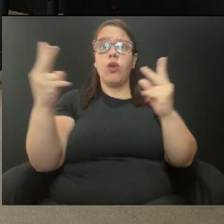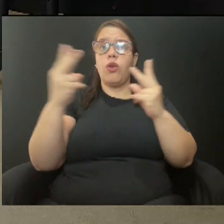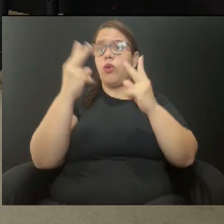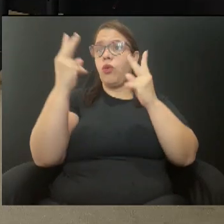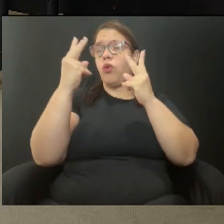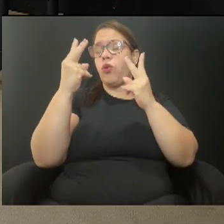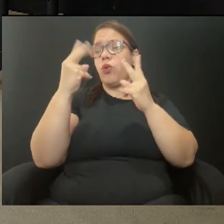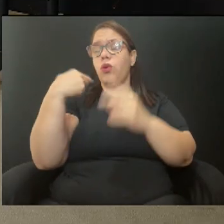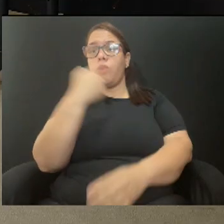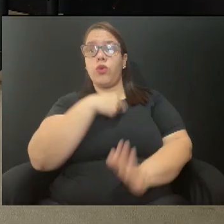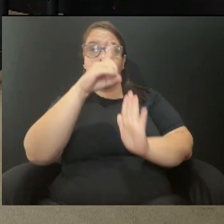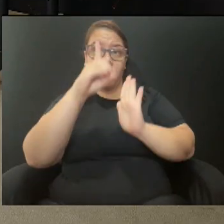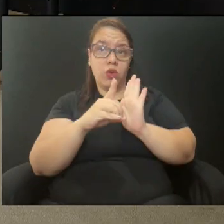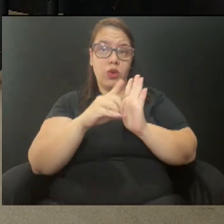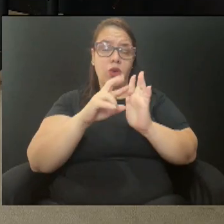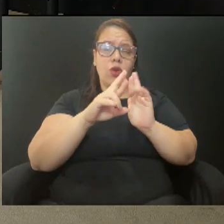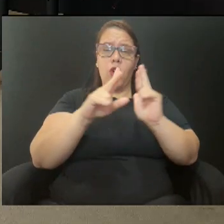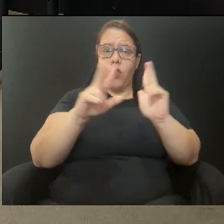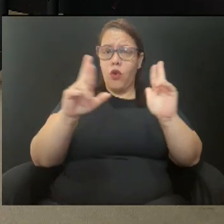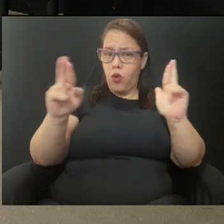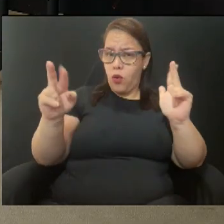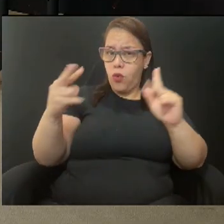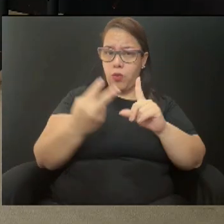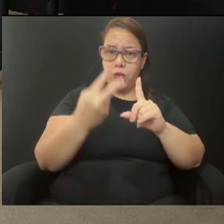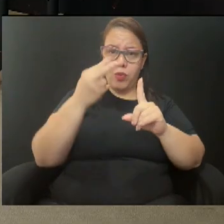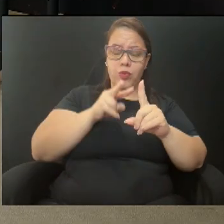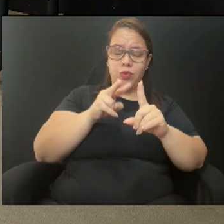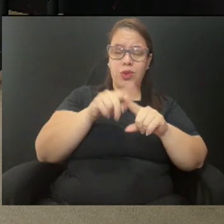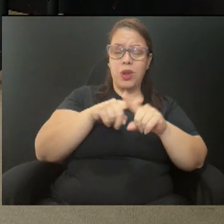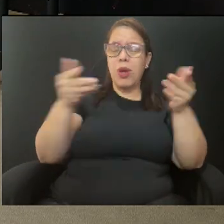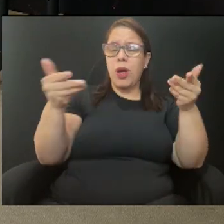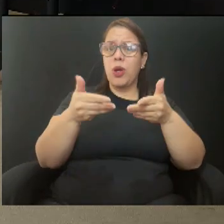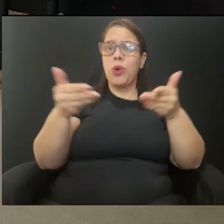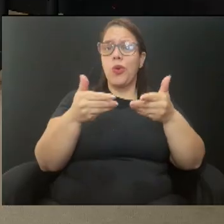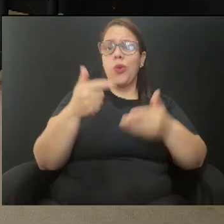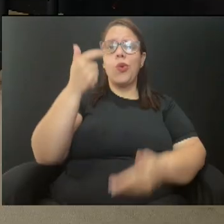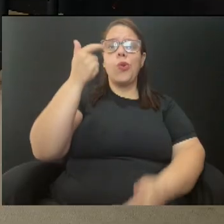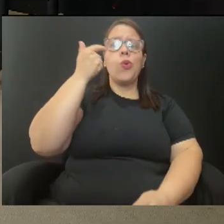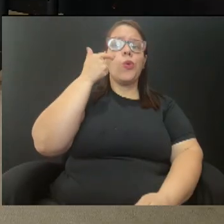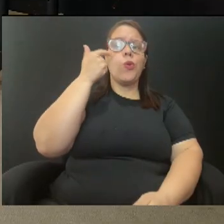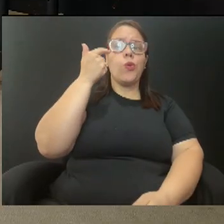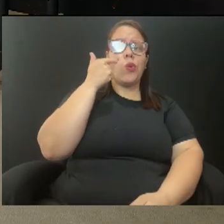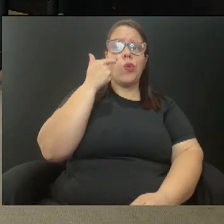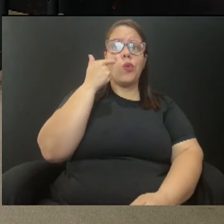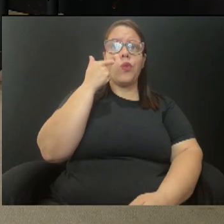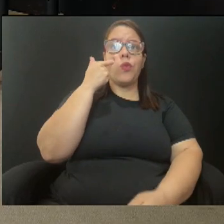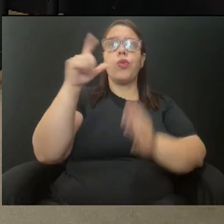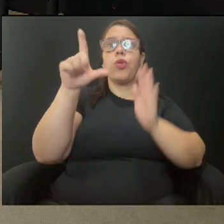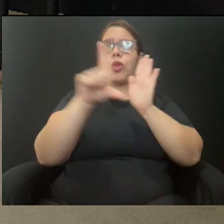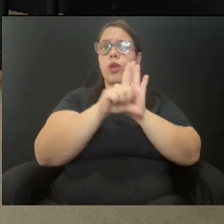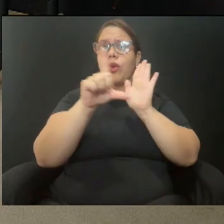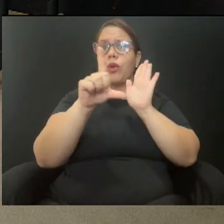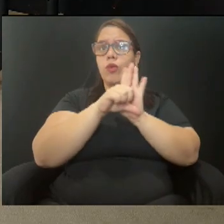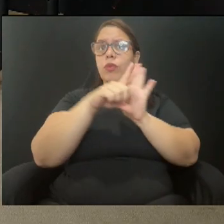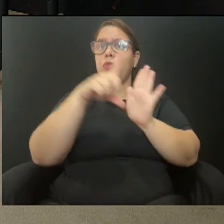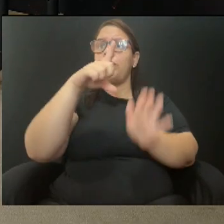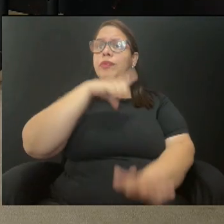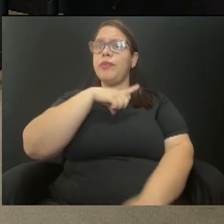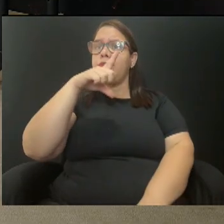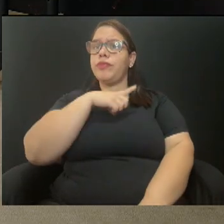de vários pontos de vista, mas hoje, quando a gente pensa nessa legislação, por mais que nós tivemos algumas